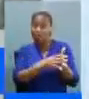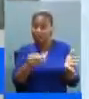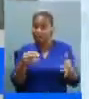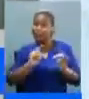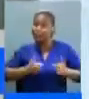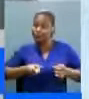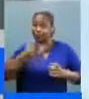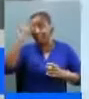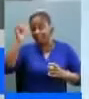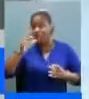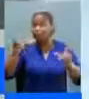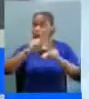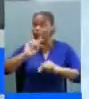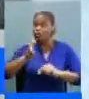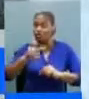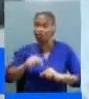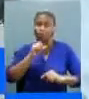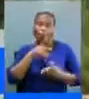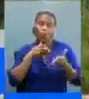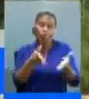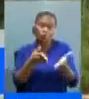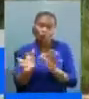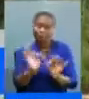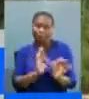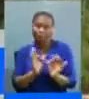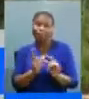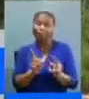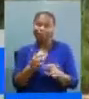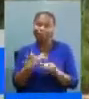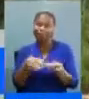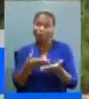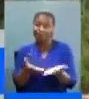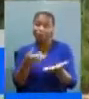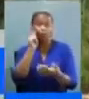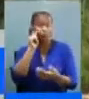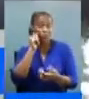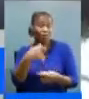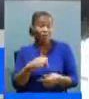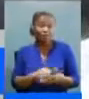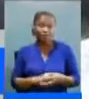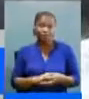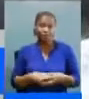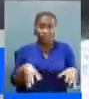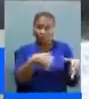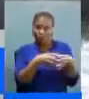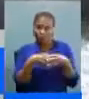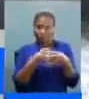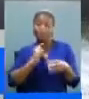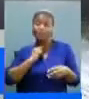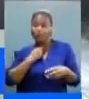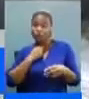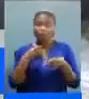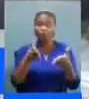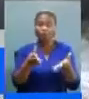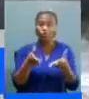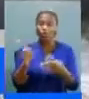já há iniciativas novas que podem ajudar a organizar a oferta turística. Esta plataforma digital ajuda a